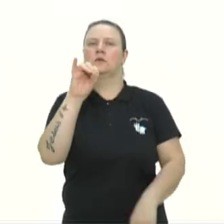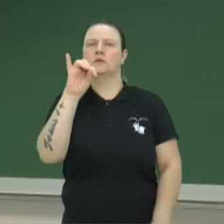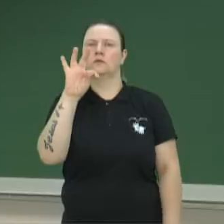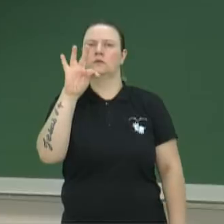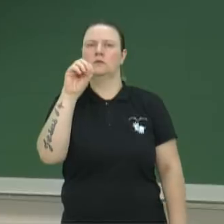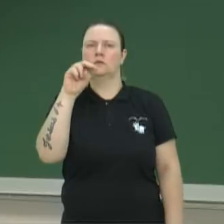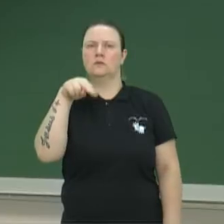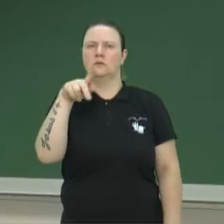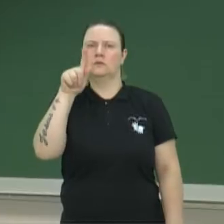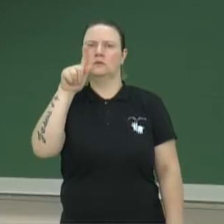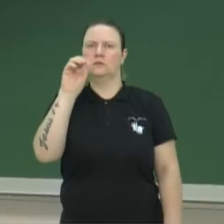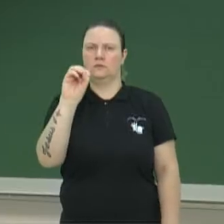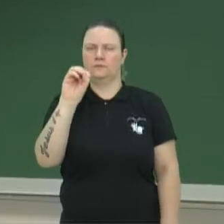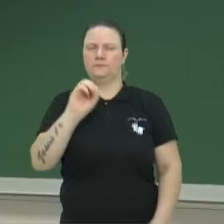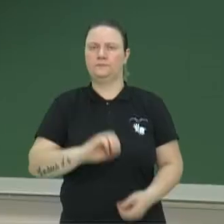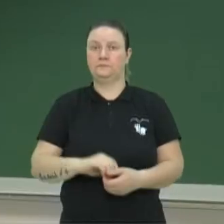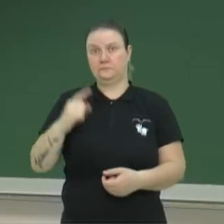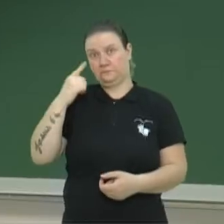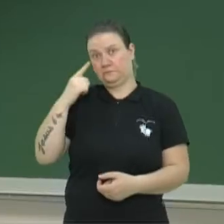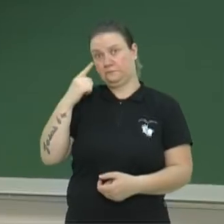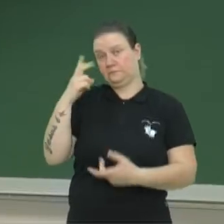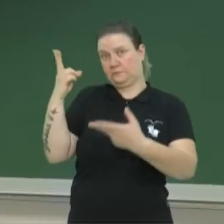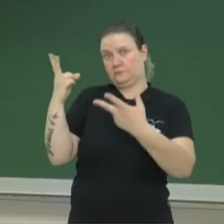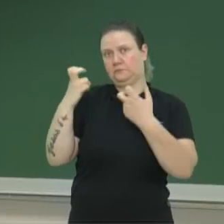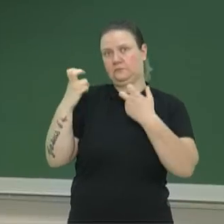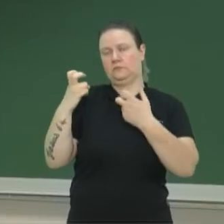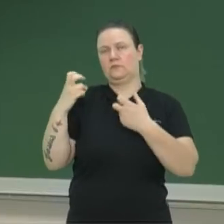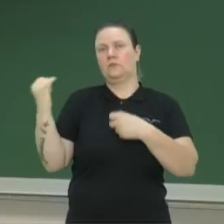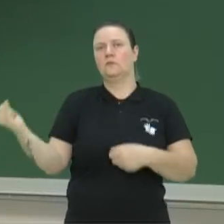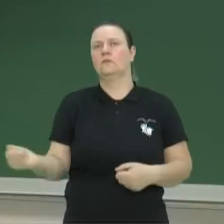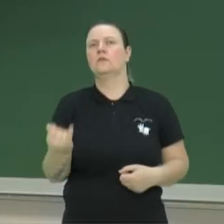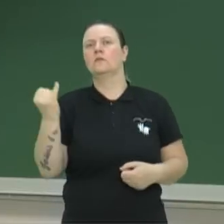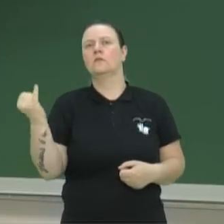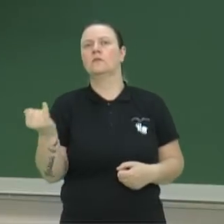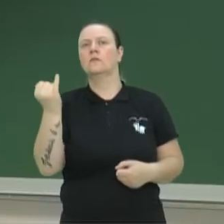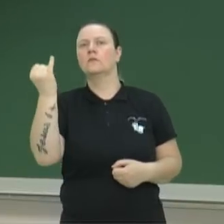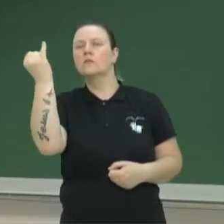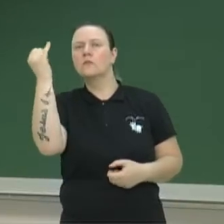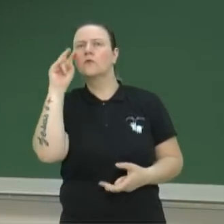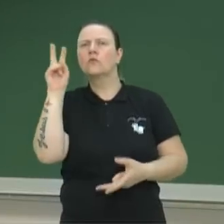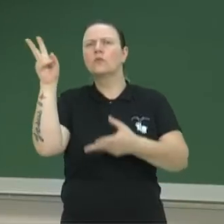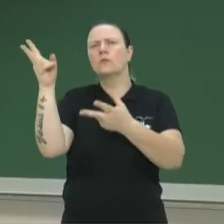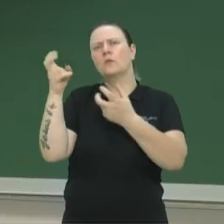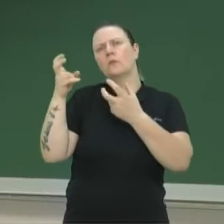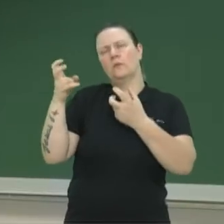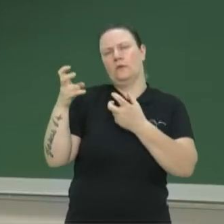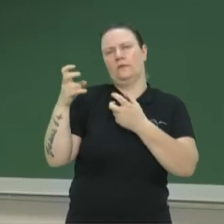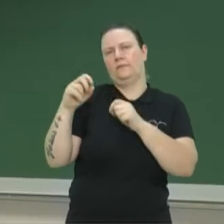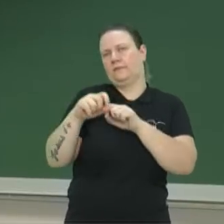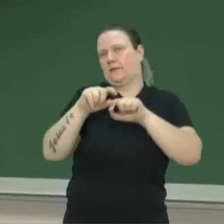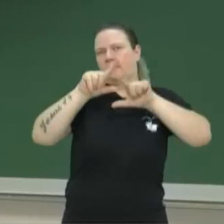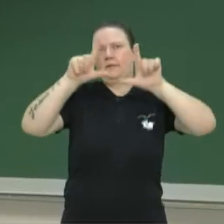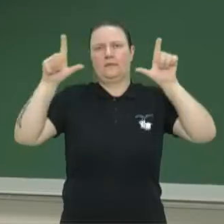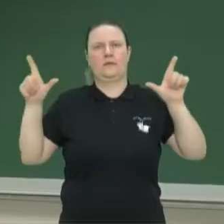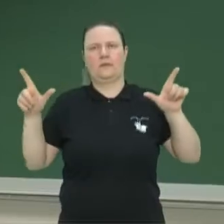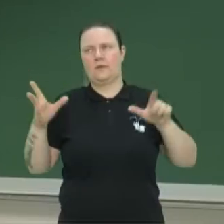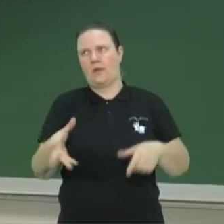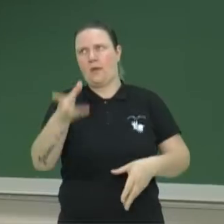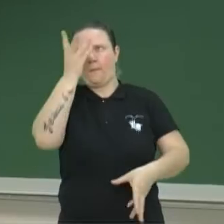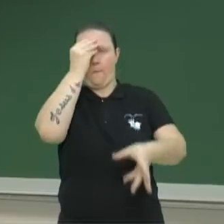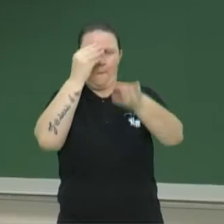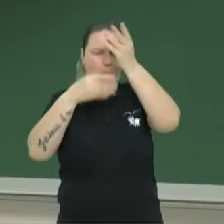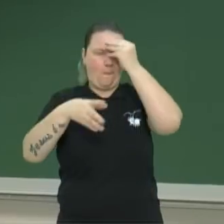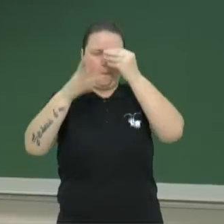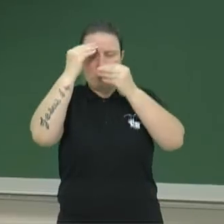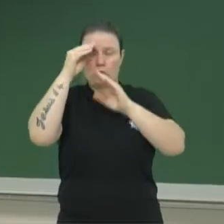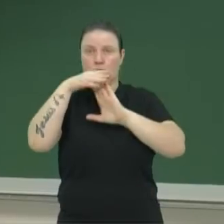ali, né? Então, veja. É importante, né, nós percebermos. Claro que nem tudo a gente vai gravar na memória,